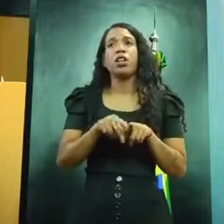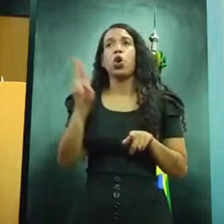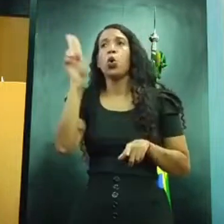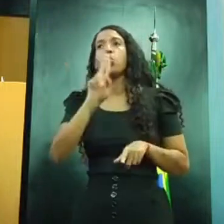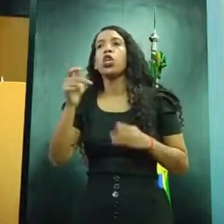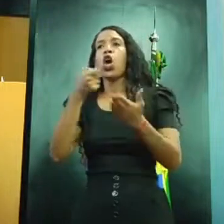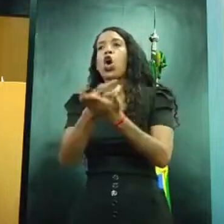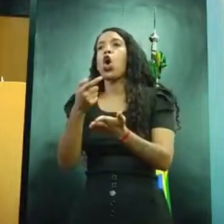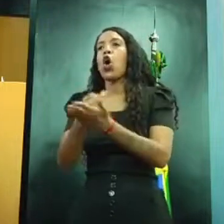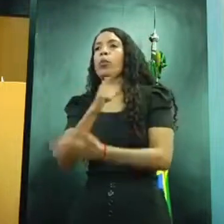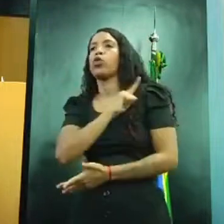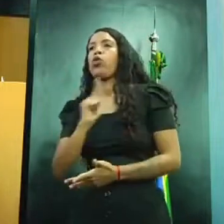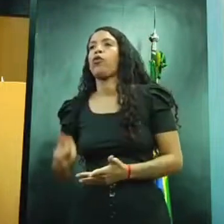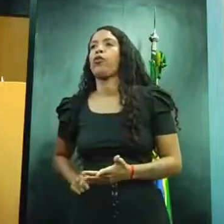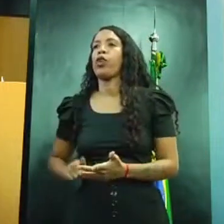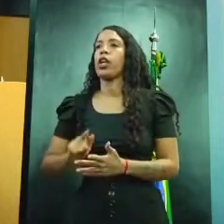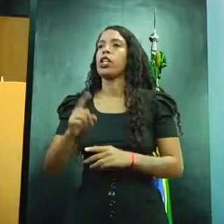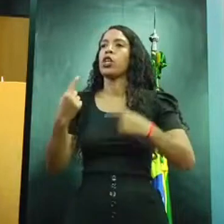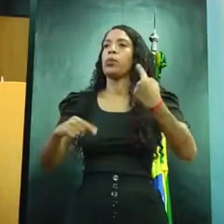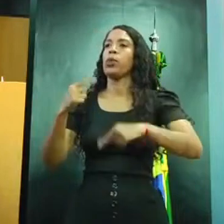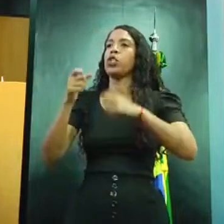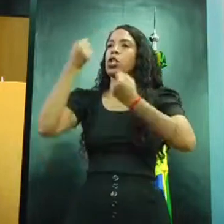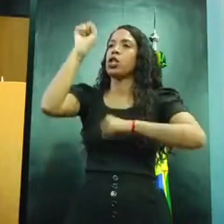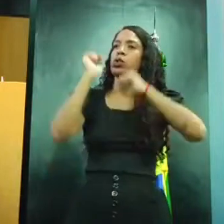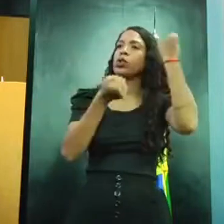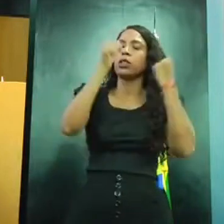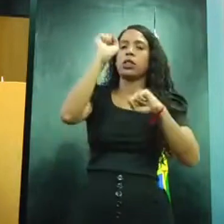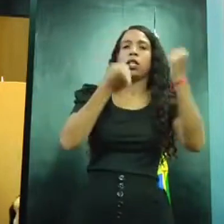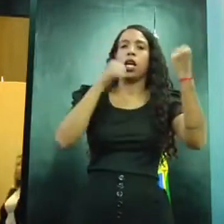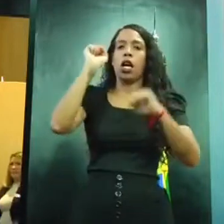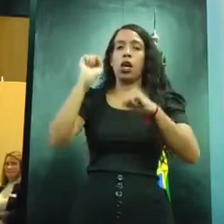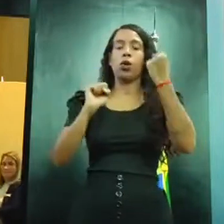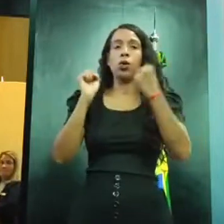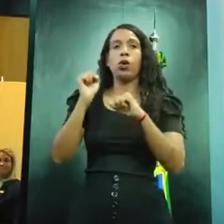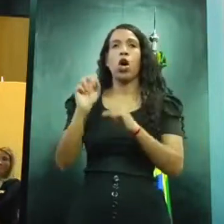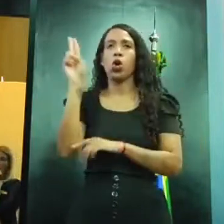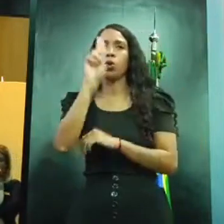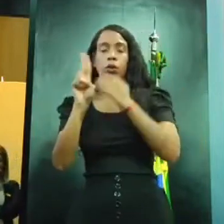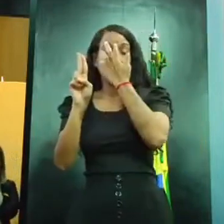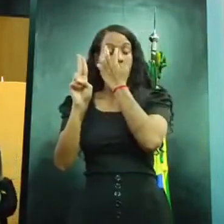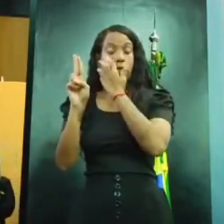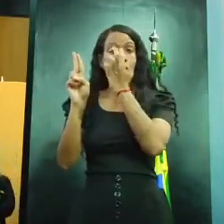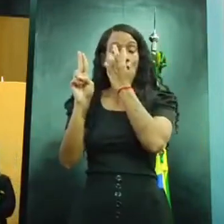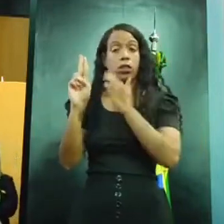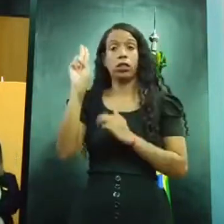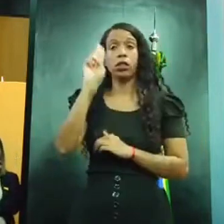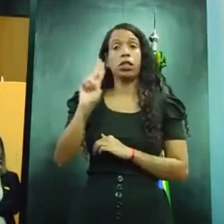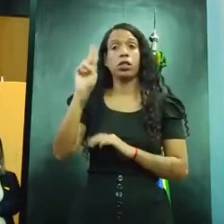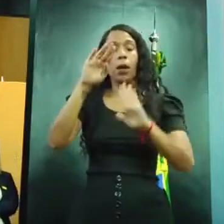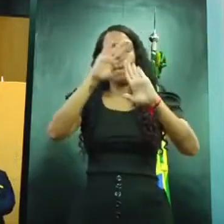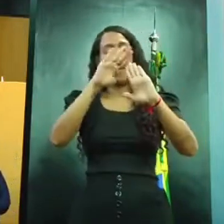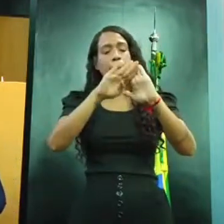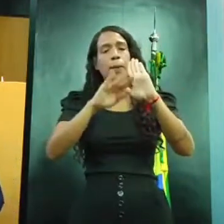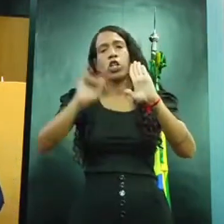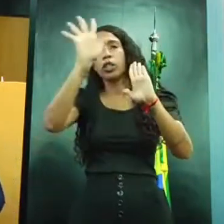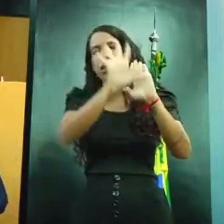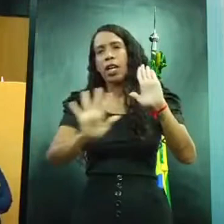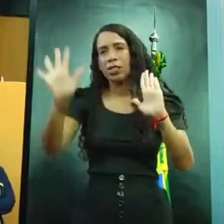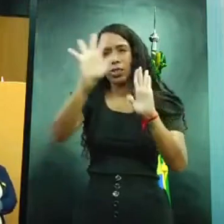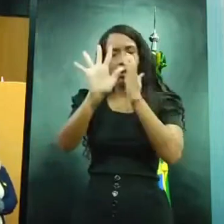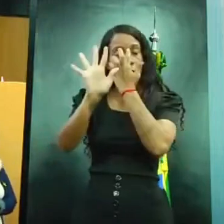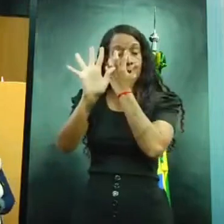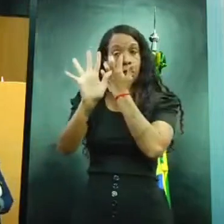de compras públicas como instrumento de política industrial, a utilização de conteúdo nacional,